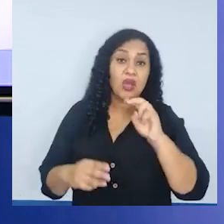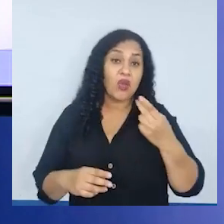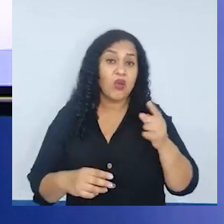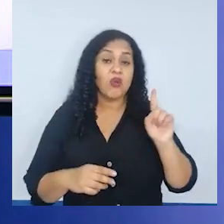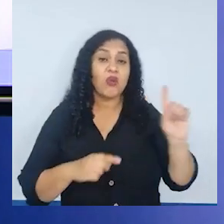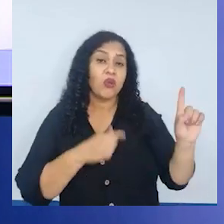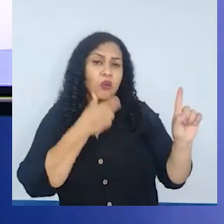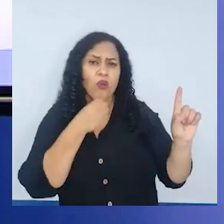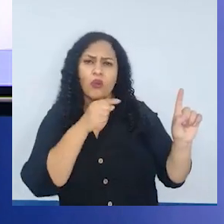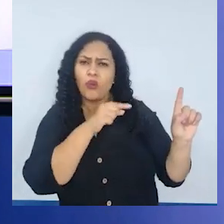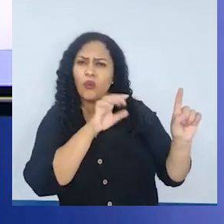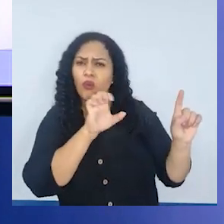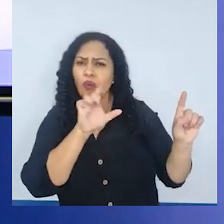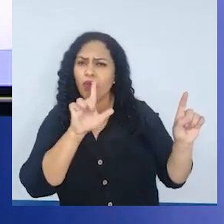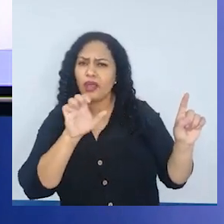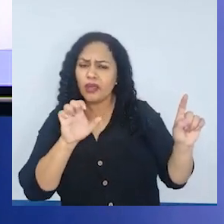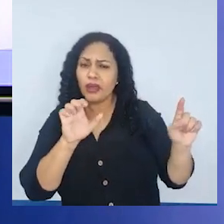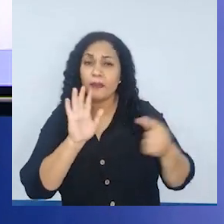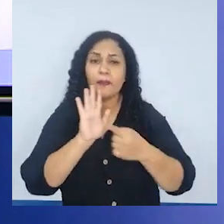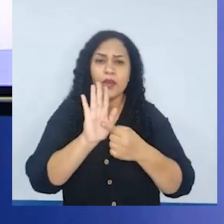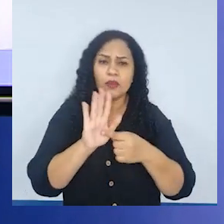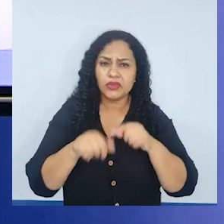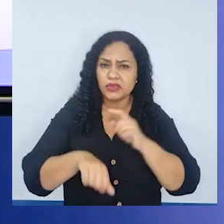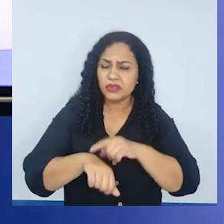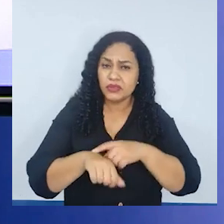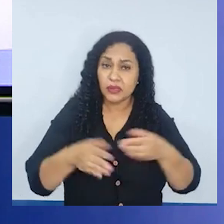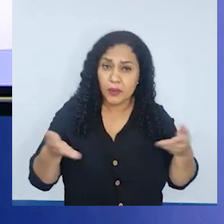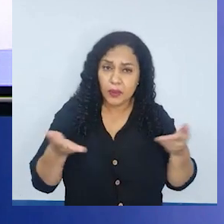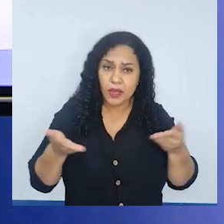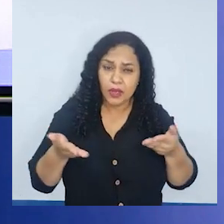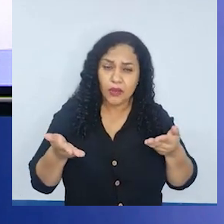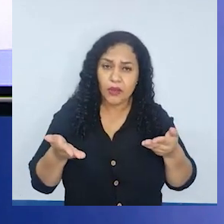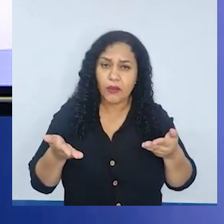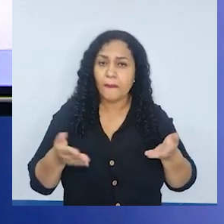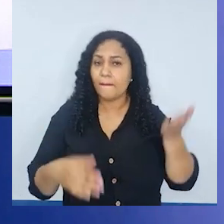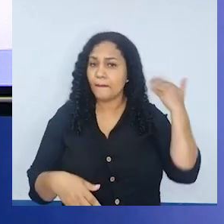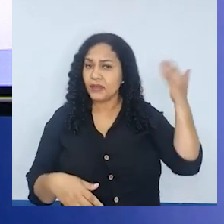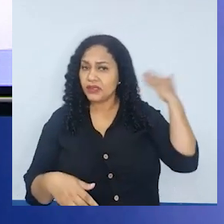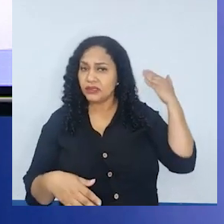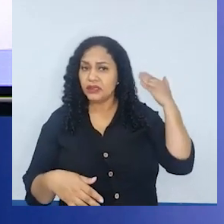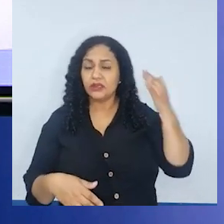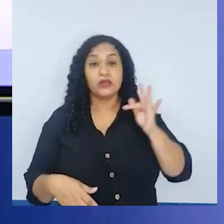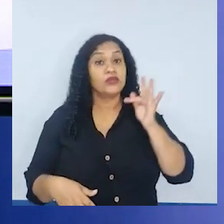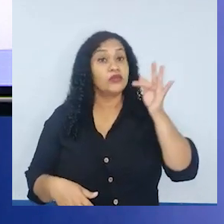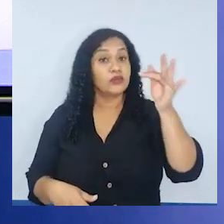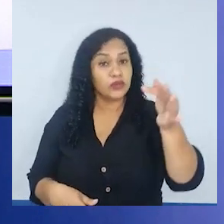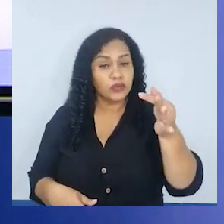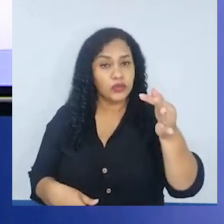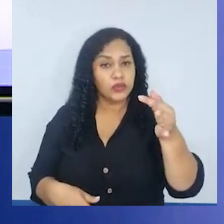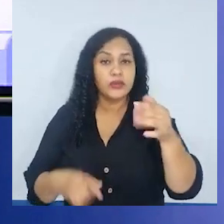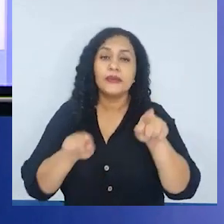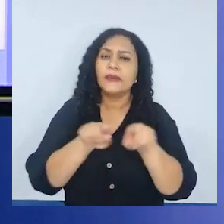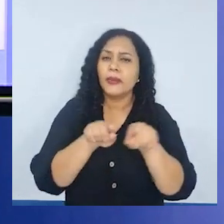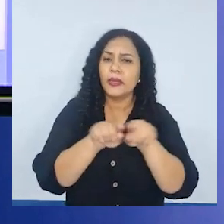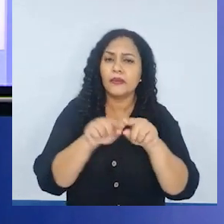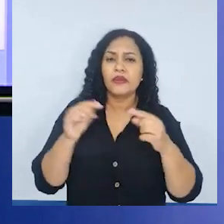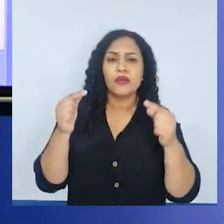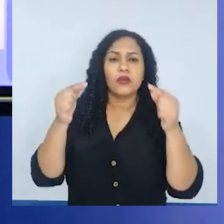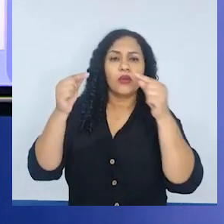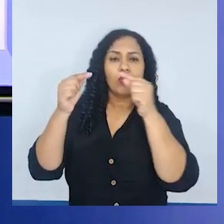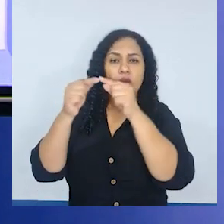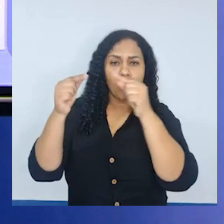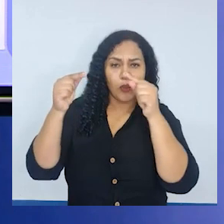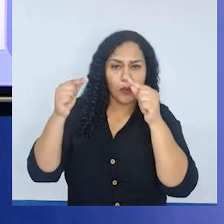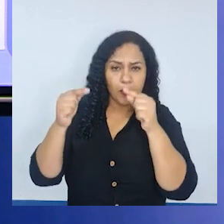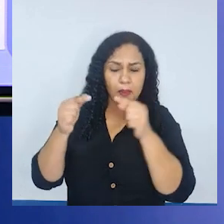Então, para indicar tempo, ele vai indicar o presente, o passado e o futuro. E ele vai